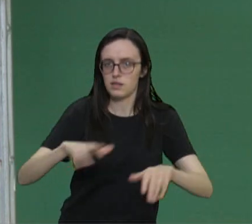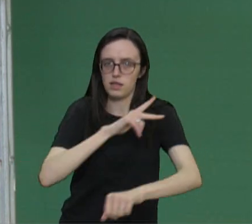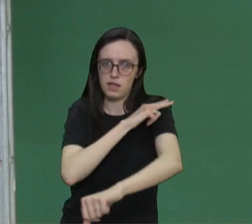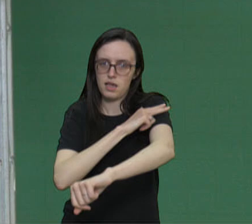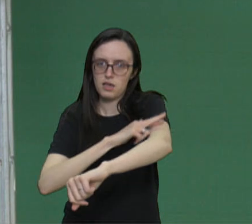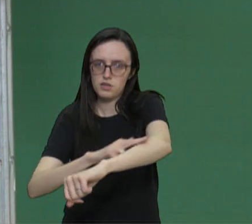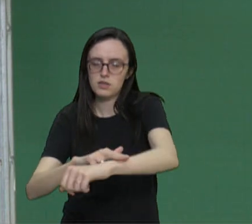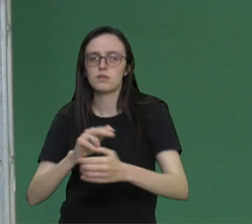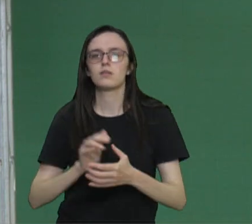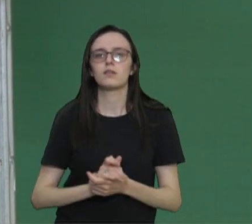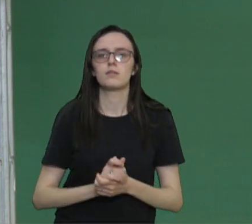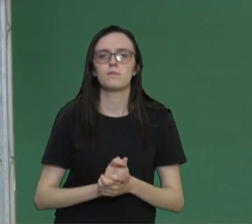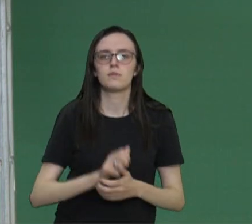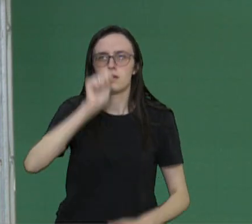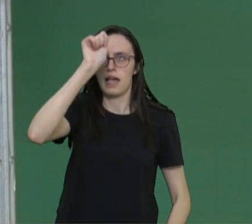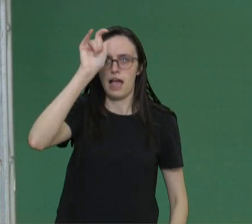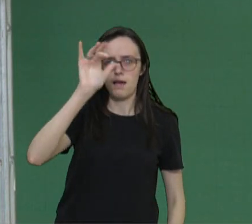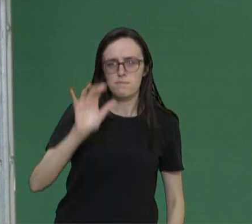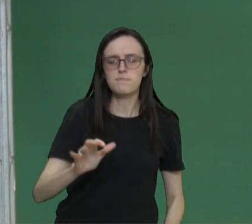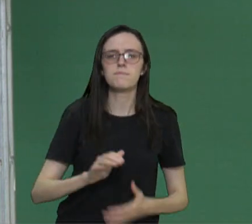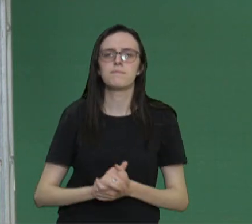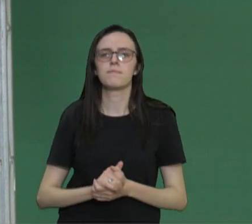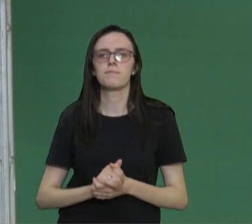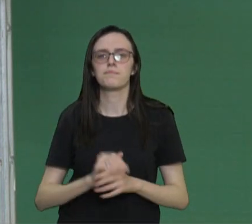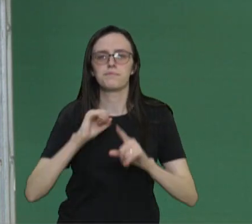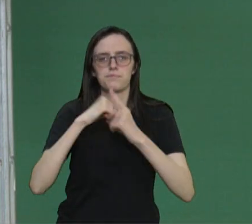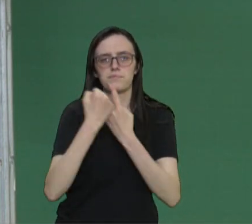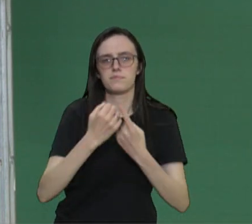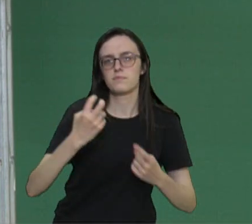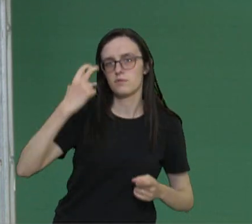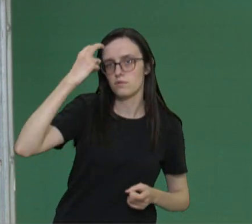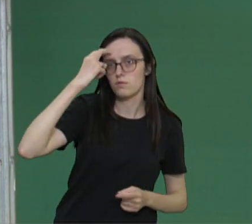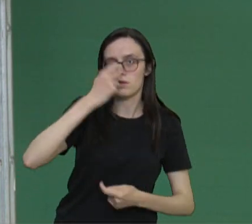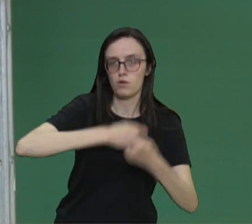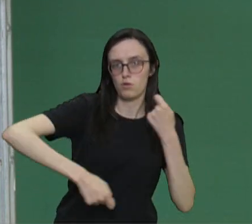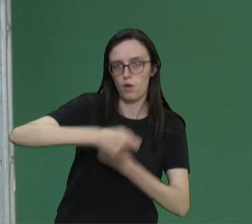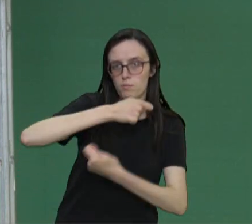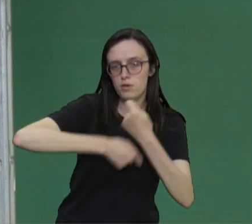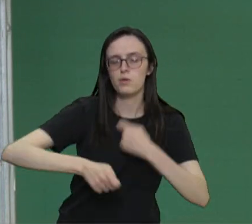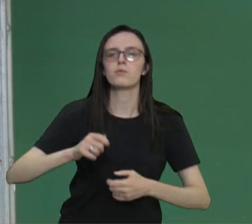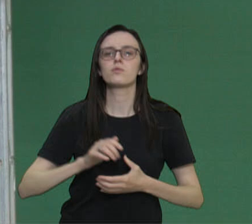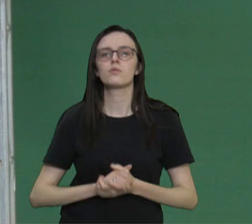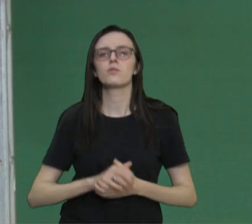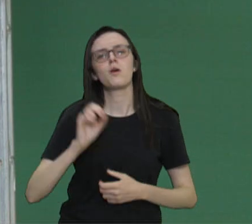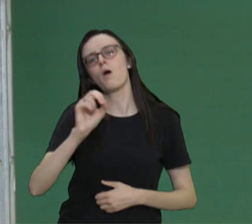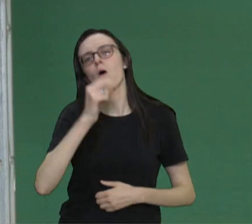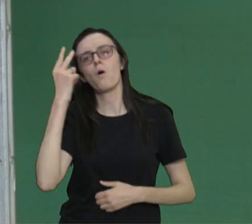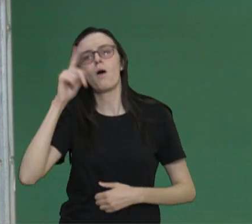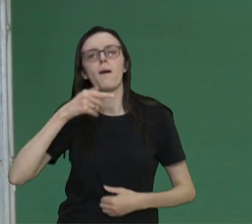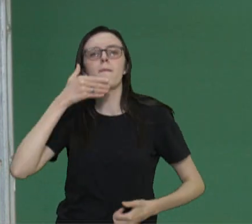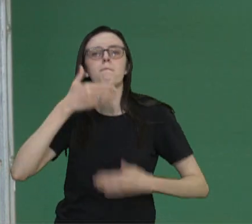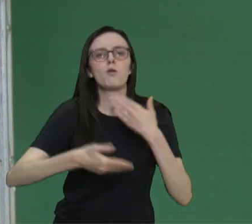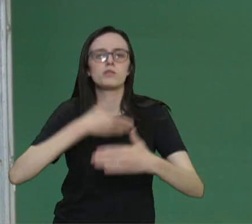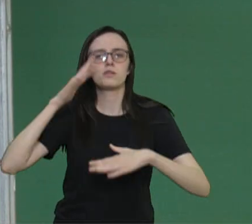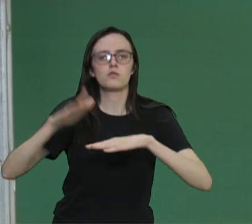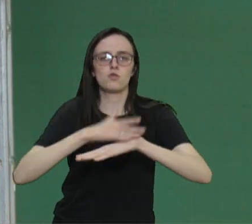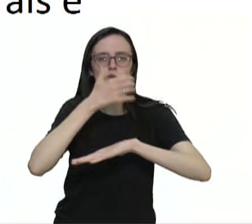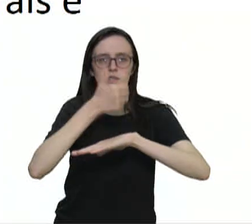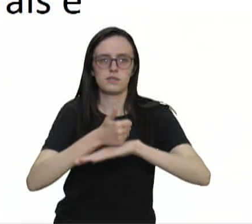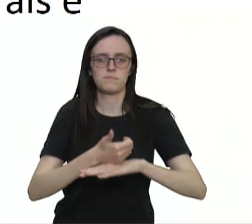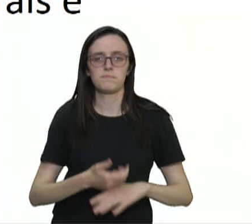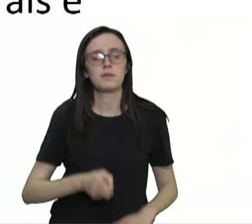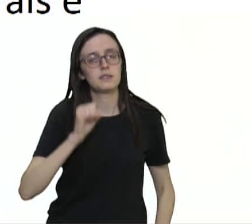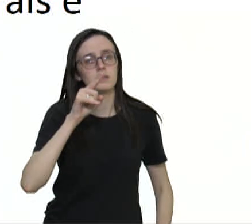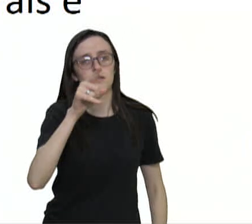étnicos, ordem alfabética, sociais, culturais e econômicos, ou pelo processo de colonização?